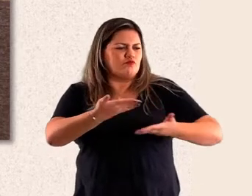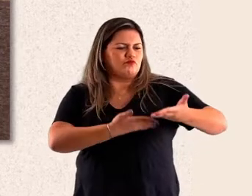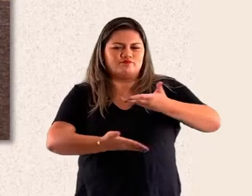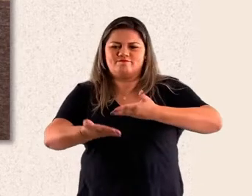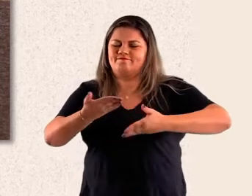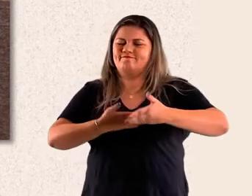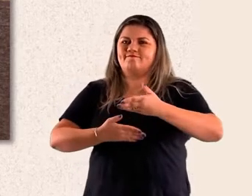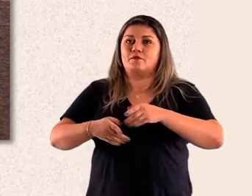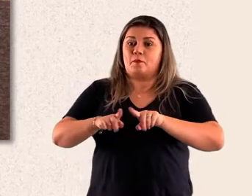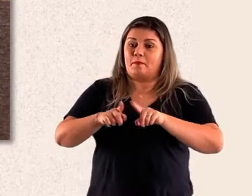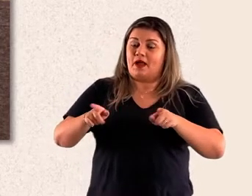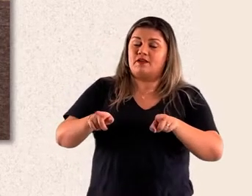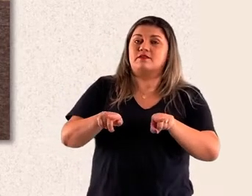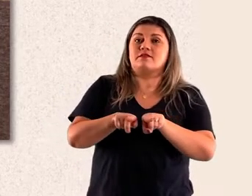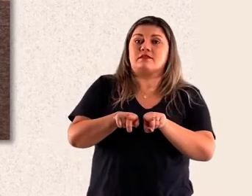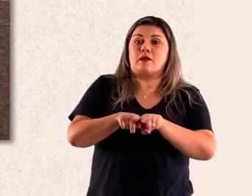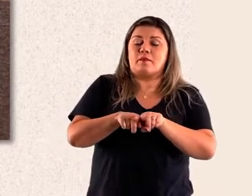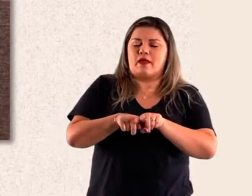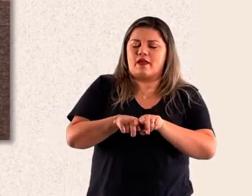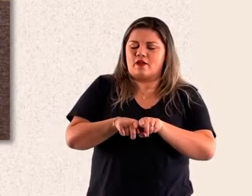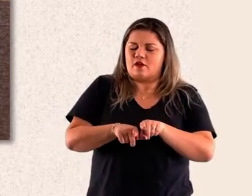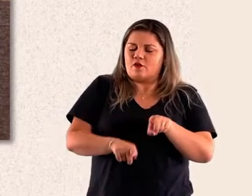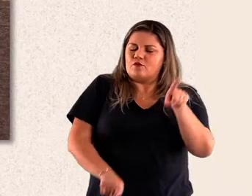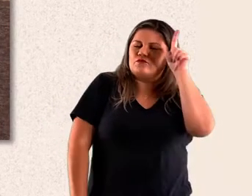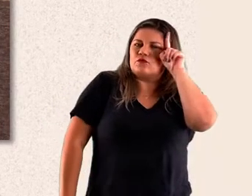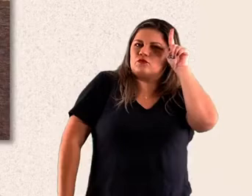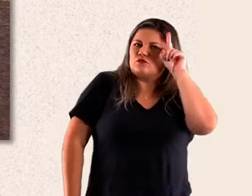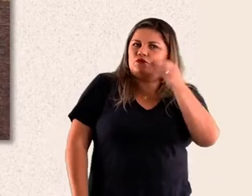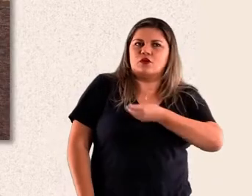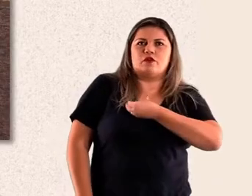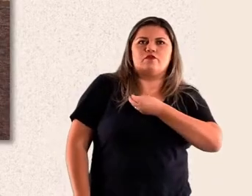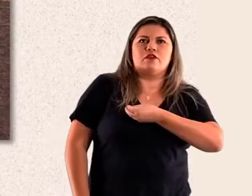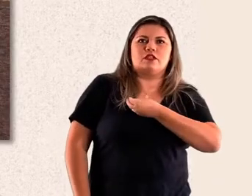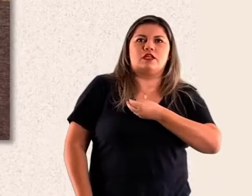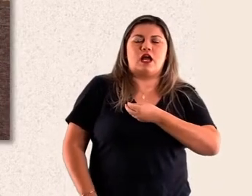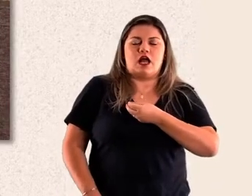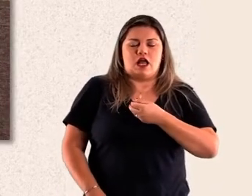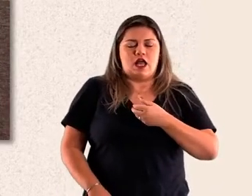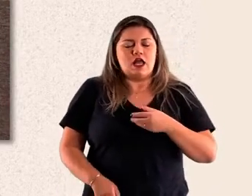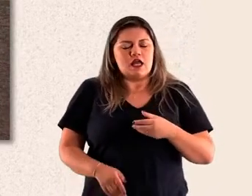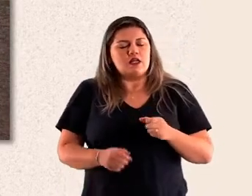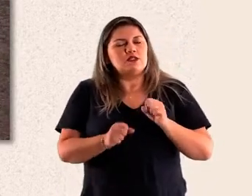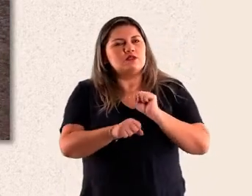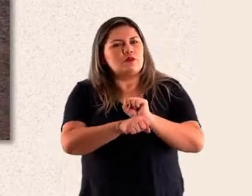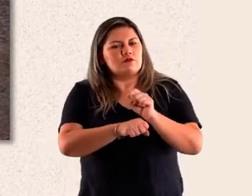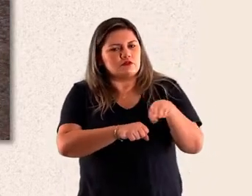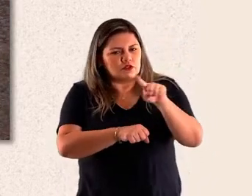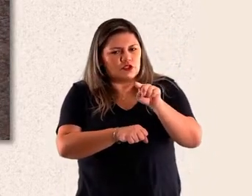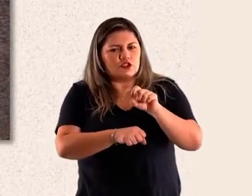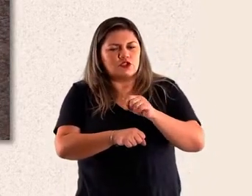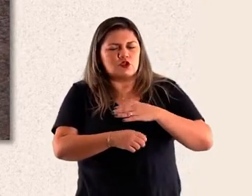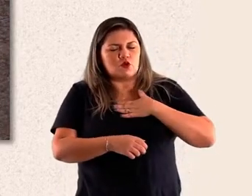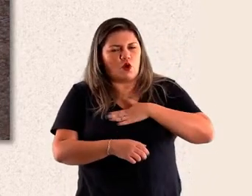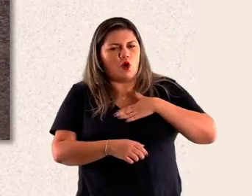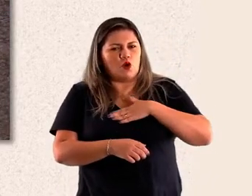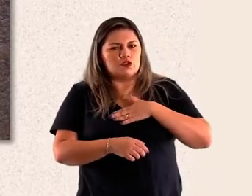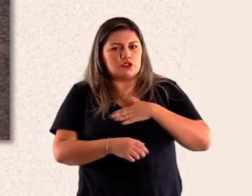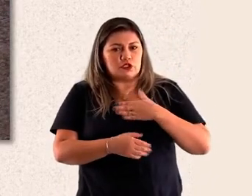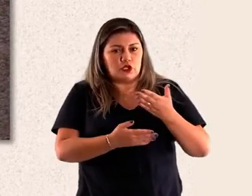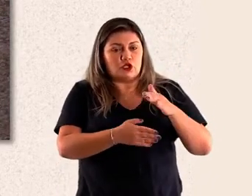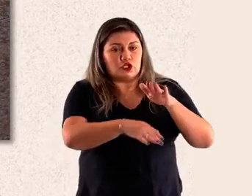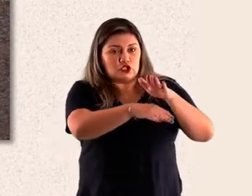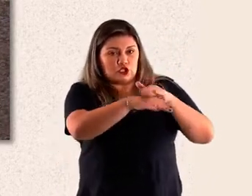trabalho mas a nossa vida cotidiana espero que vocês gostem e eu convido agora Doutor Carlos Vinícius